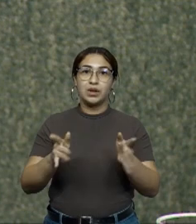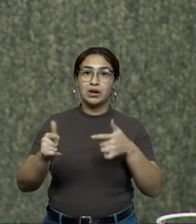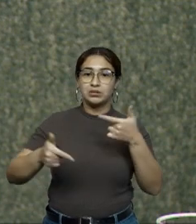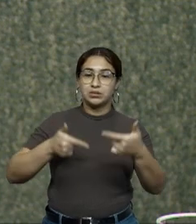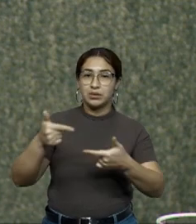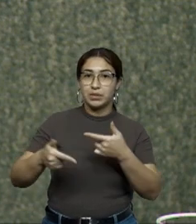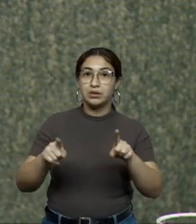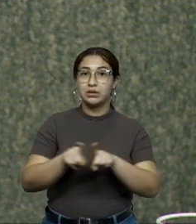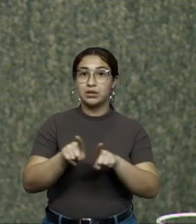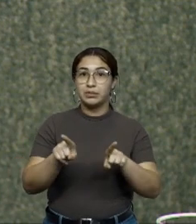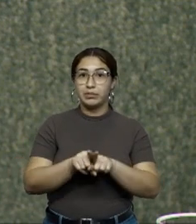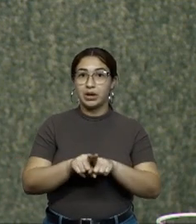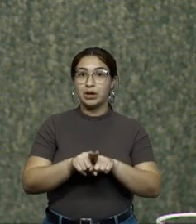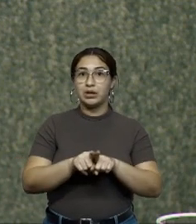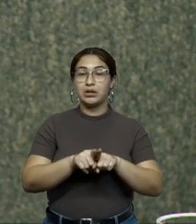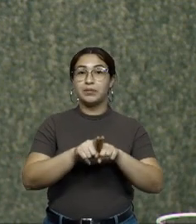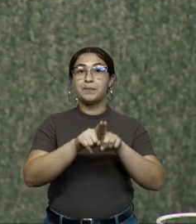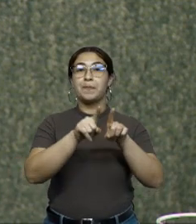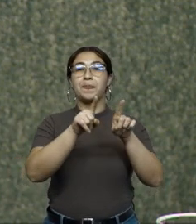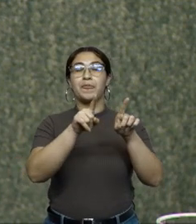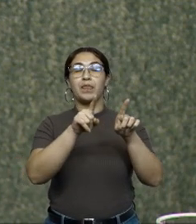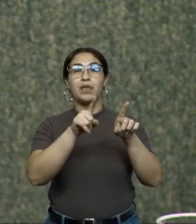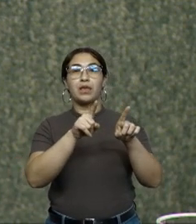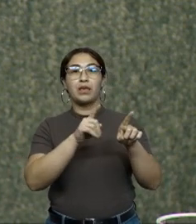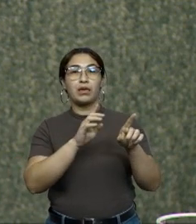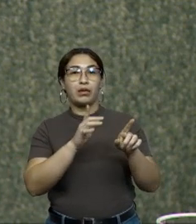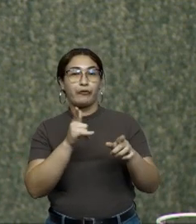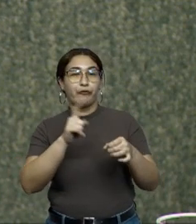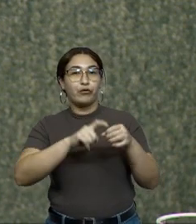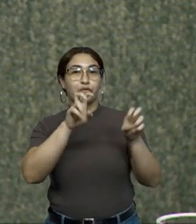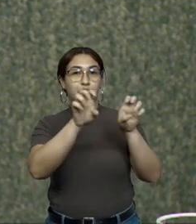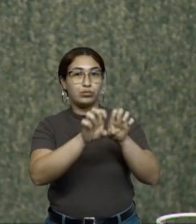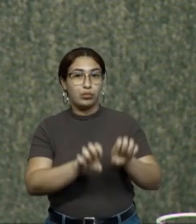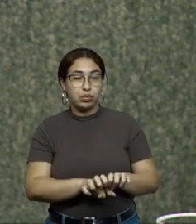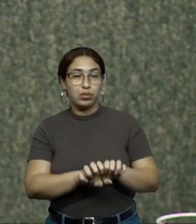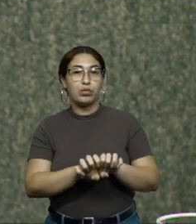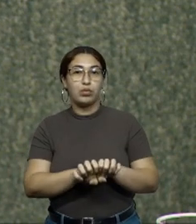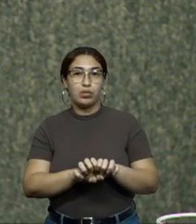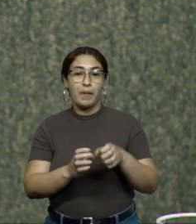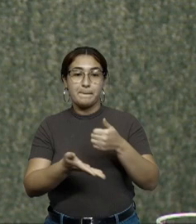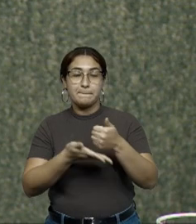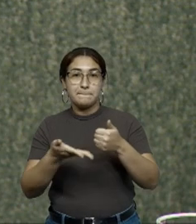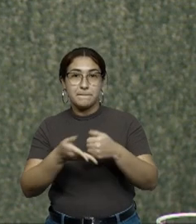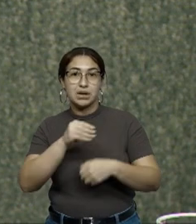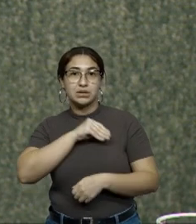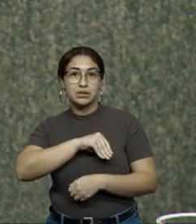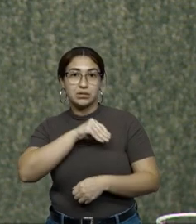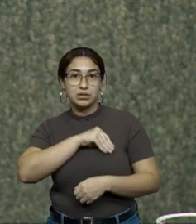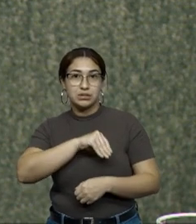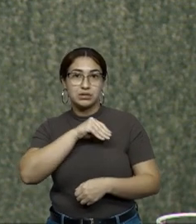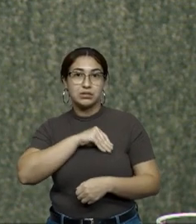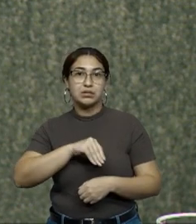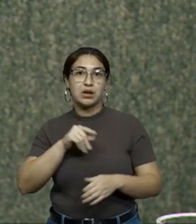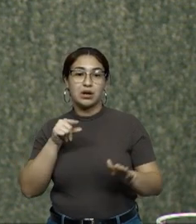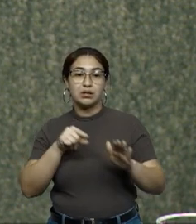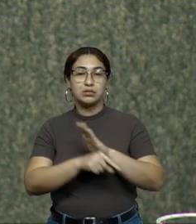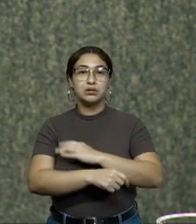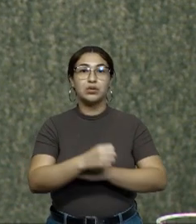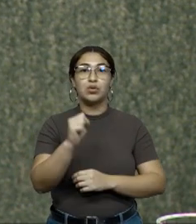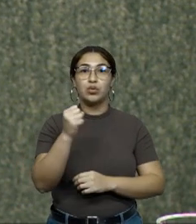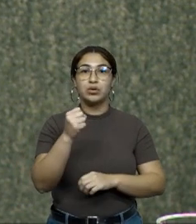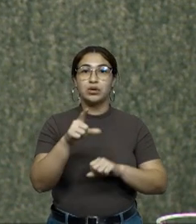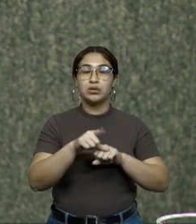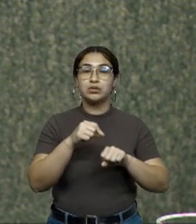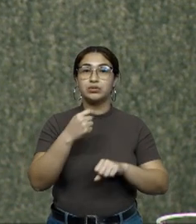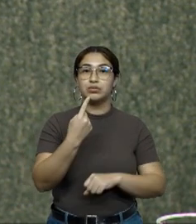reestruturação que tem como referência o piso Nacional definido em lei federal nos termos do inciso 8º do Art